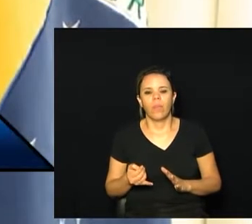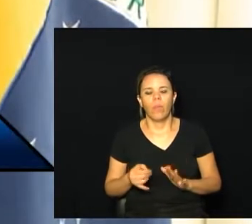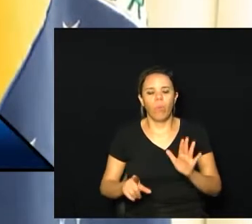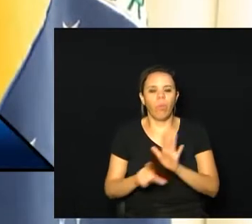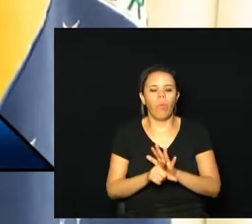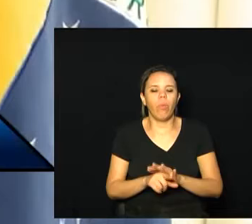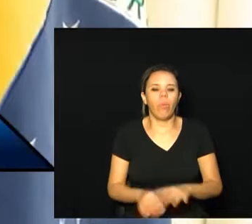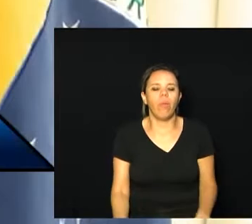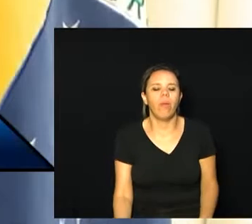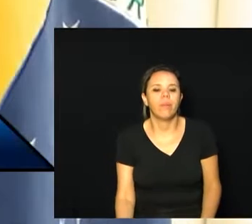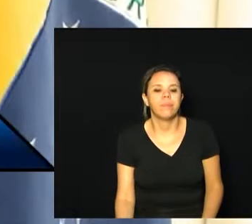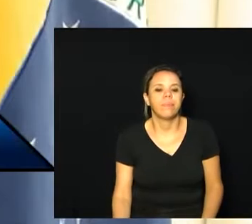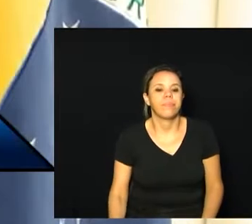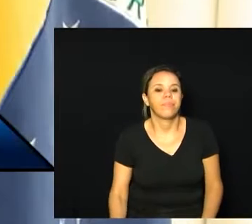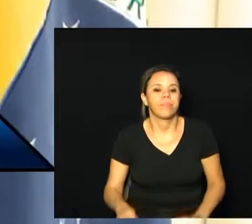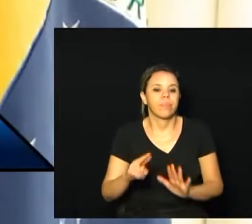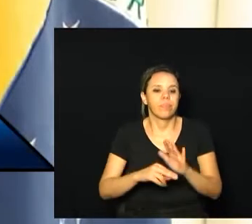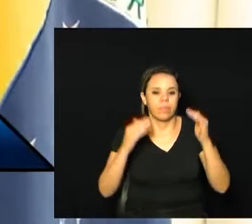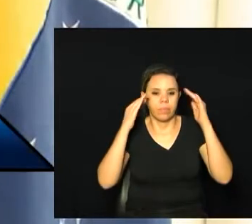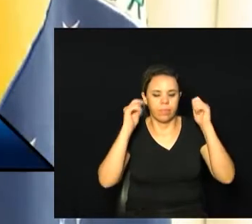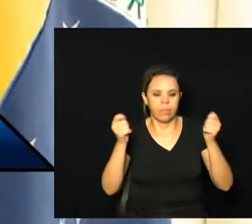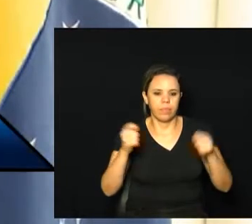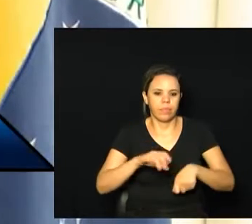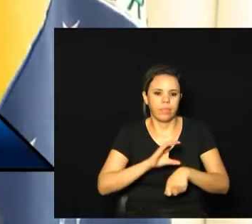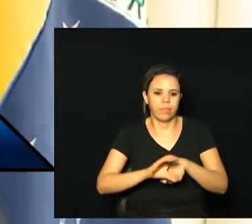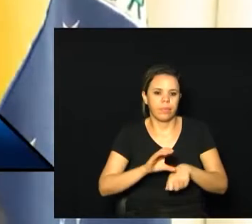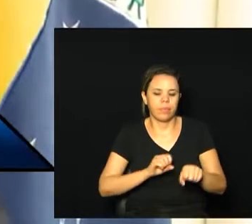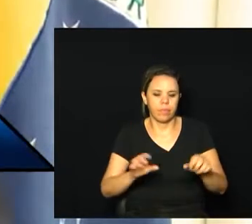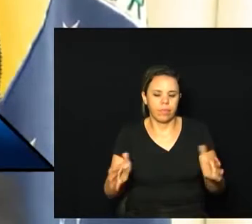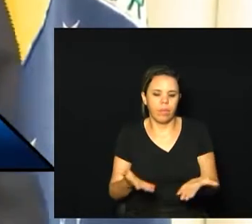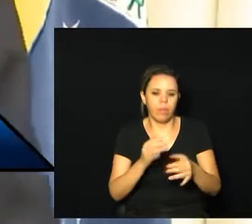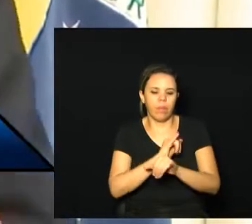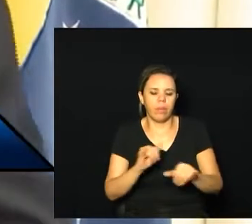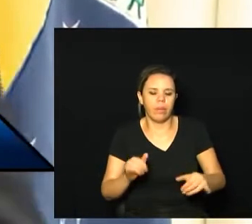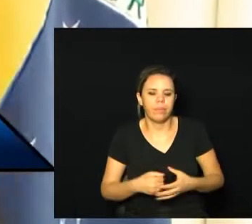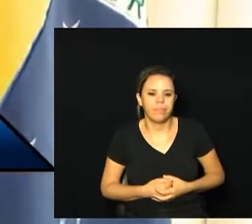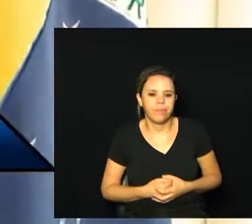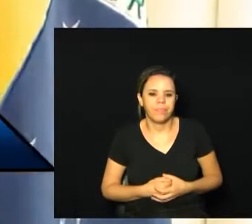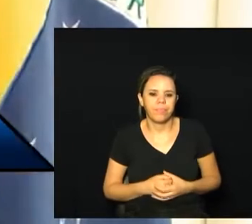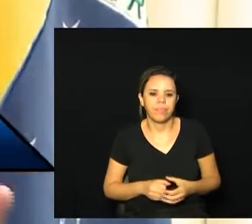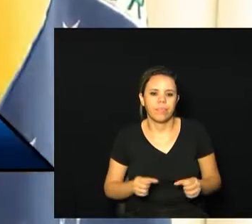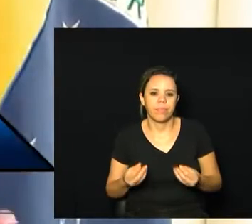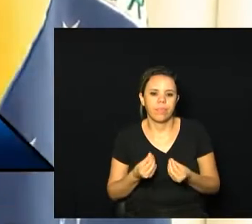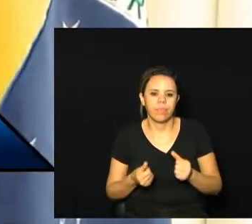lei. A lei prevê critérios de capacitação, de fomento, de estímulo, de qualificação a esses, vão